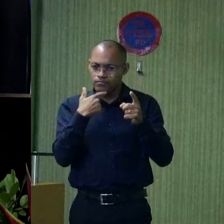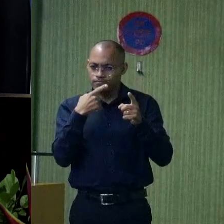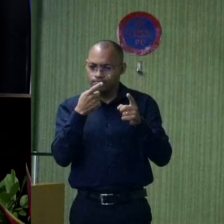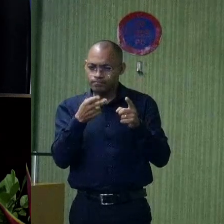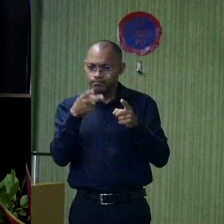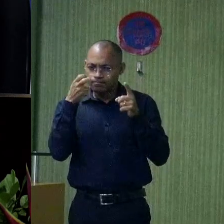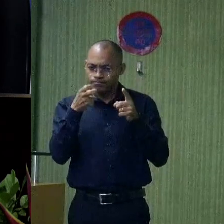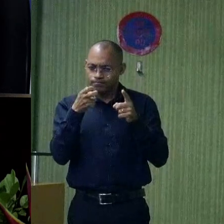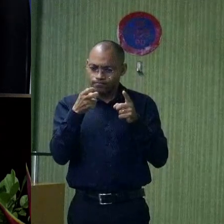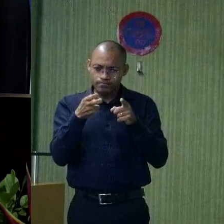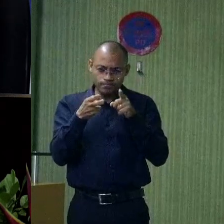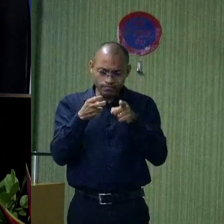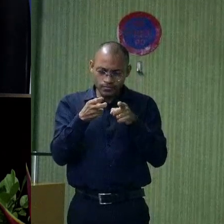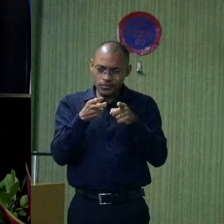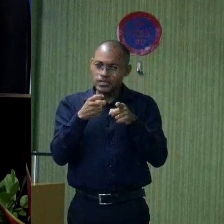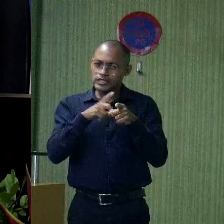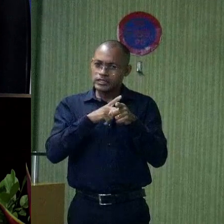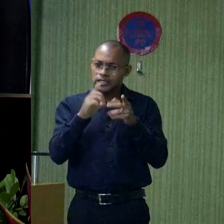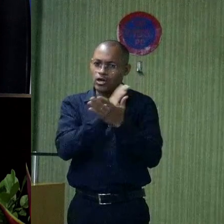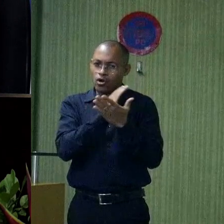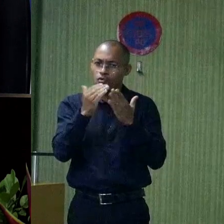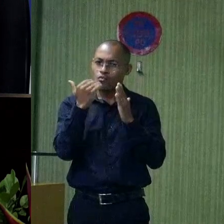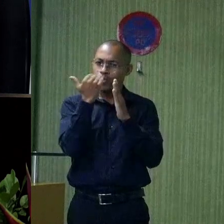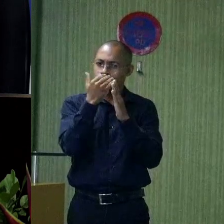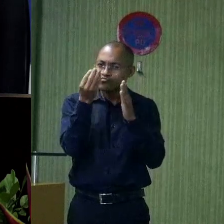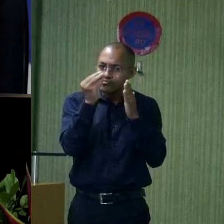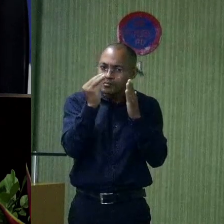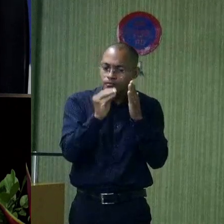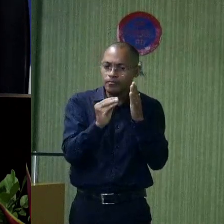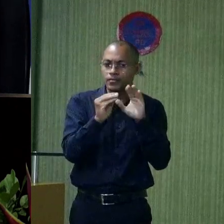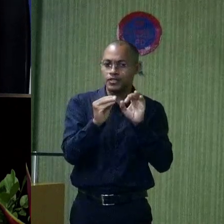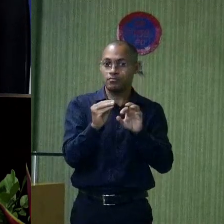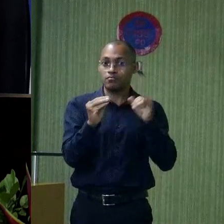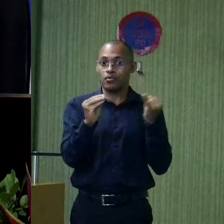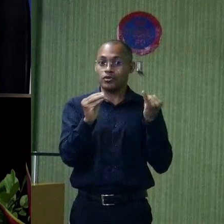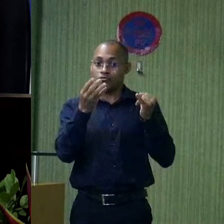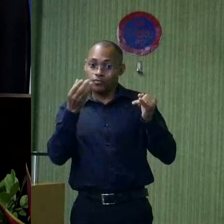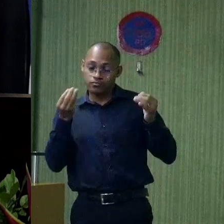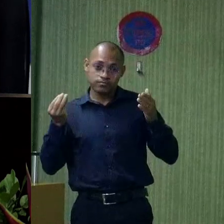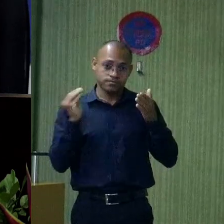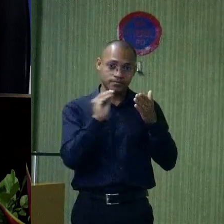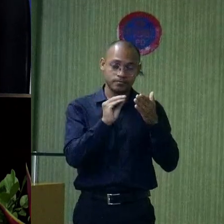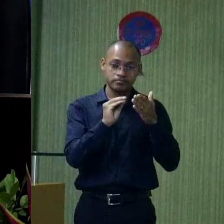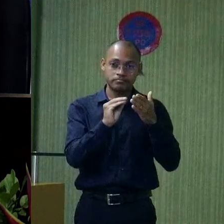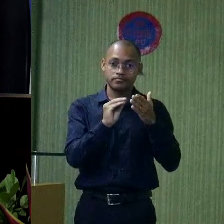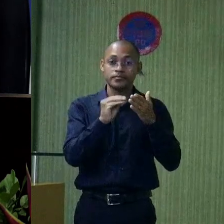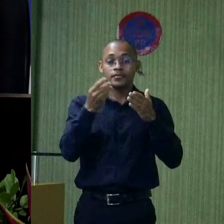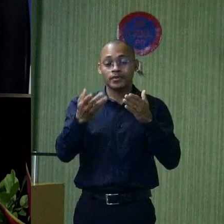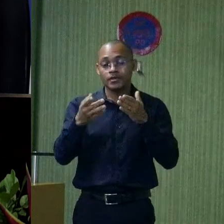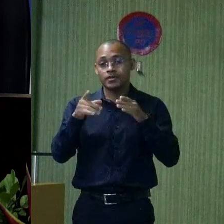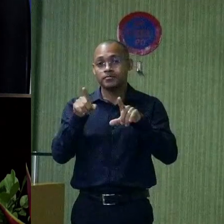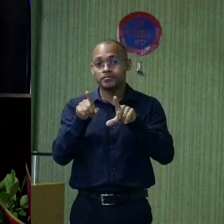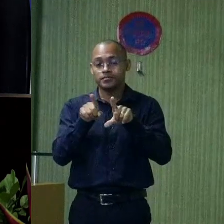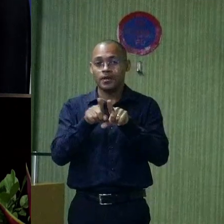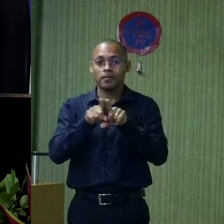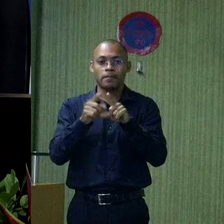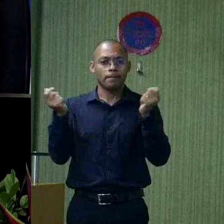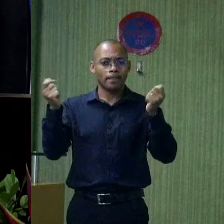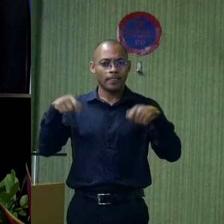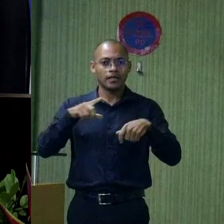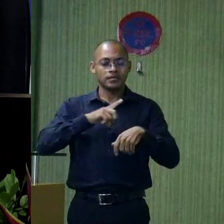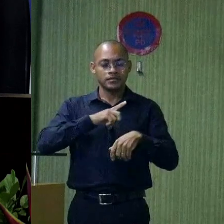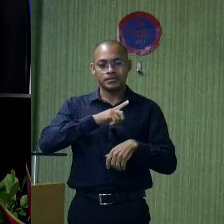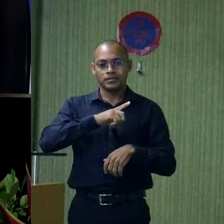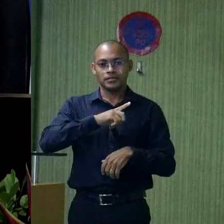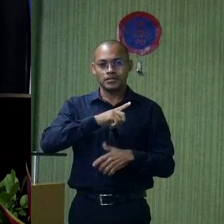tá que tá esquecendo importantes aí você de repente chama para uma reunião na promotoria né E ainda vai ter a chance também de no Parlamento a gente